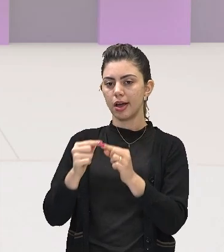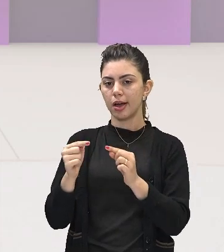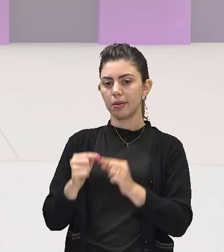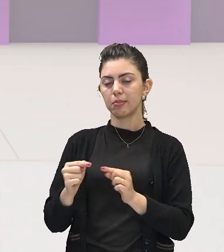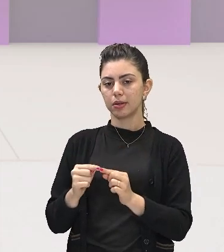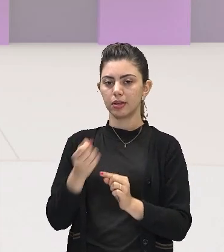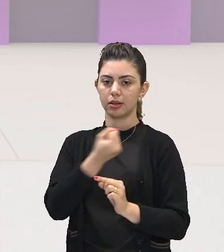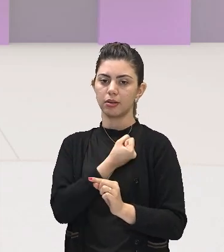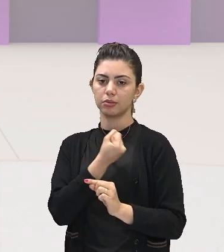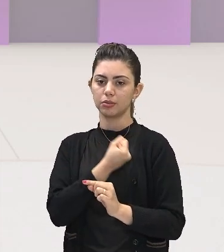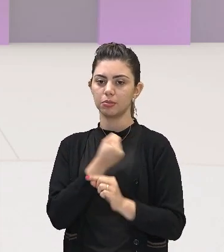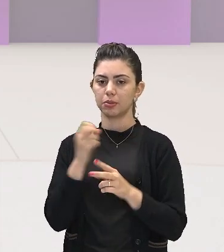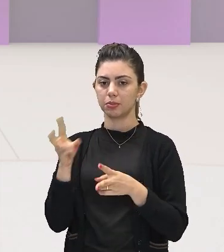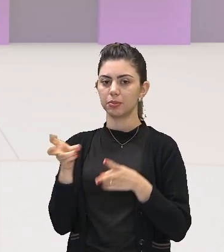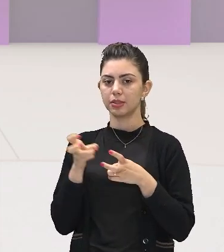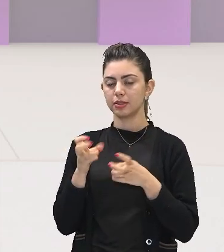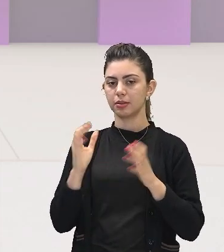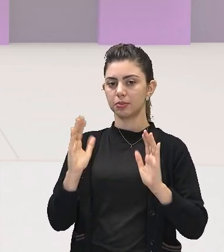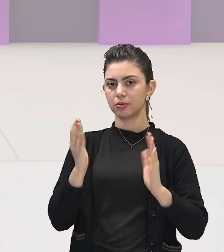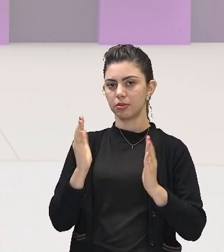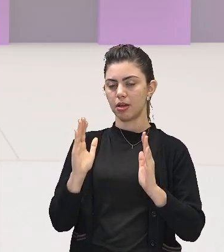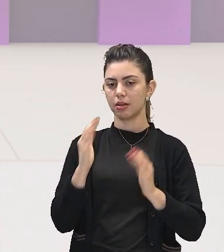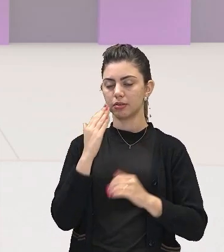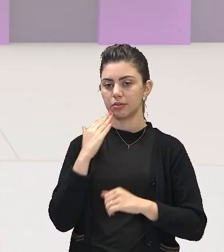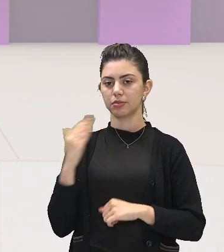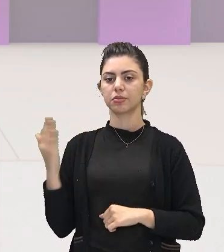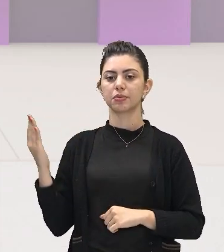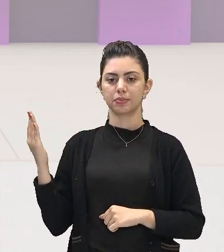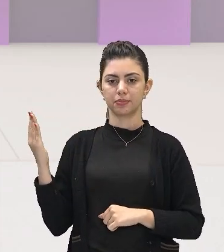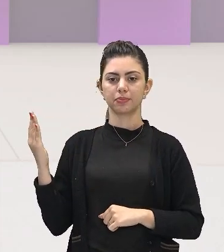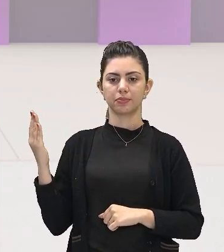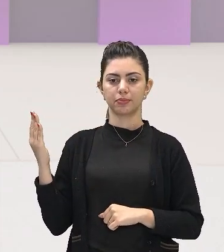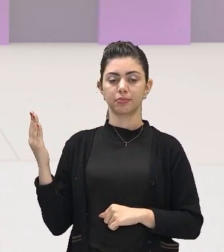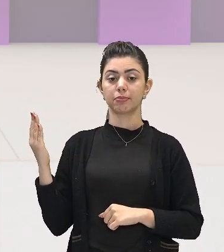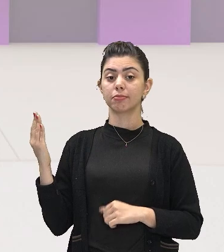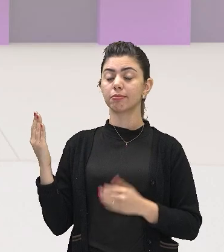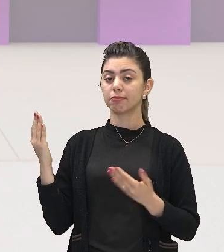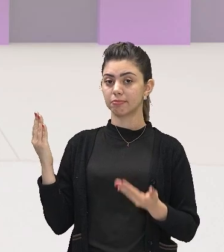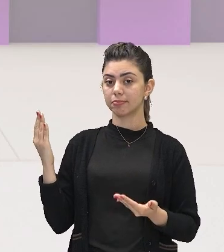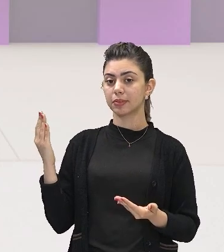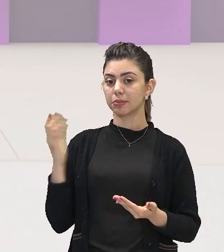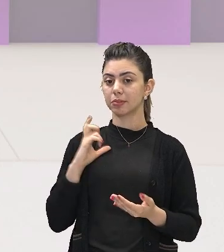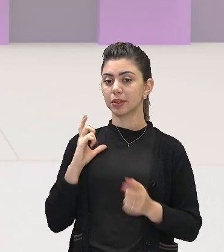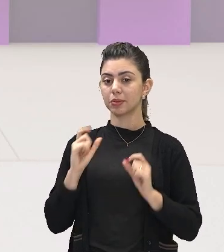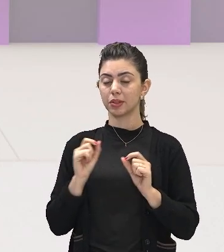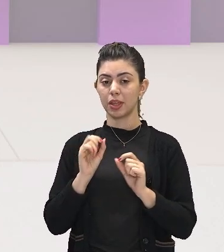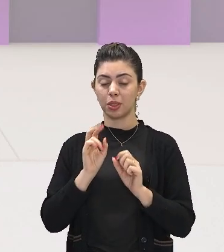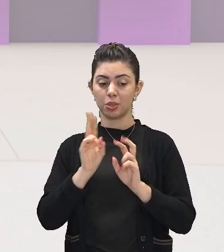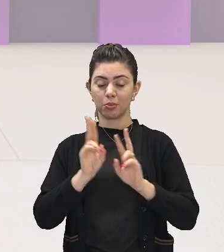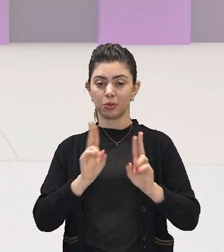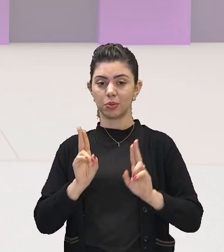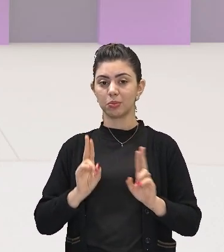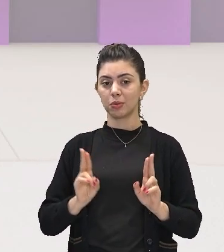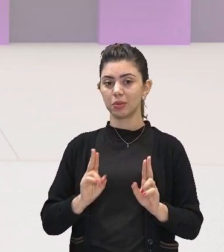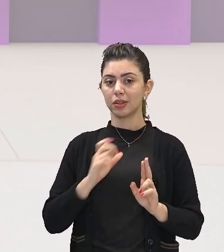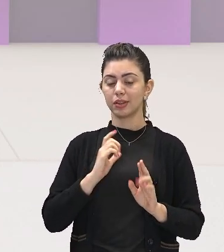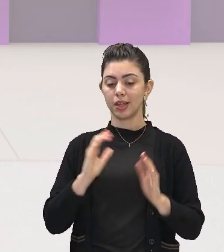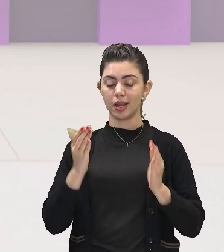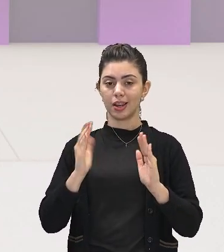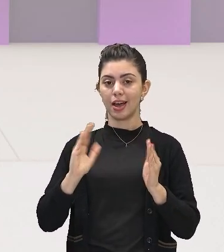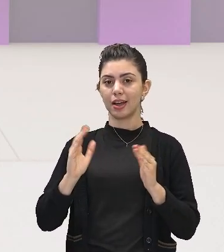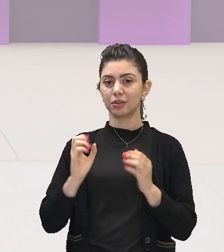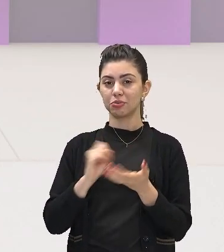regular com 10 lados é o decágono. Observe que agora tem uns nomes que vão ficando maiores, né? Ó, o